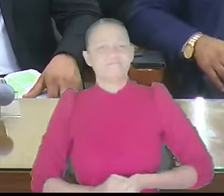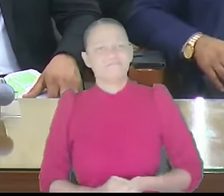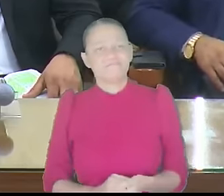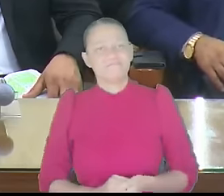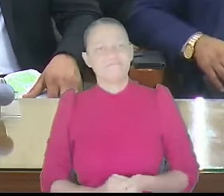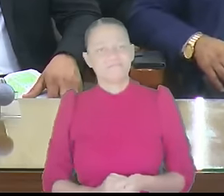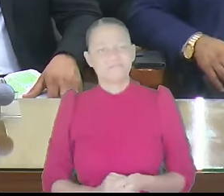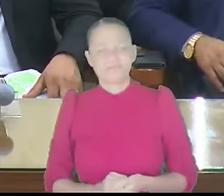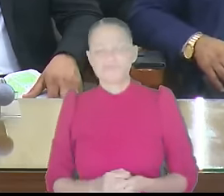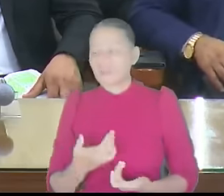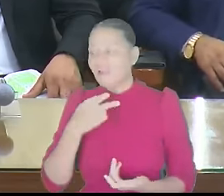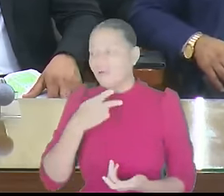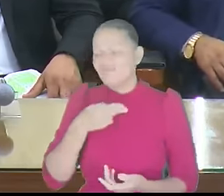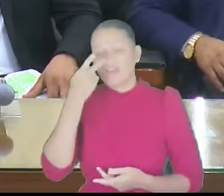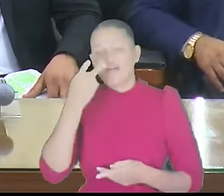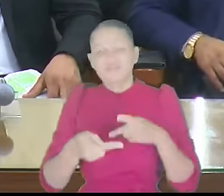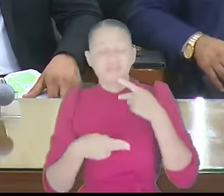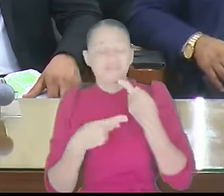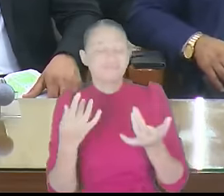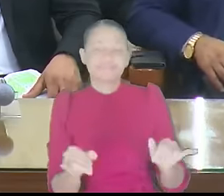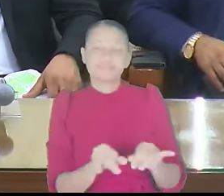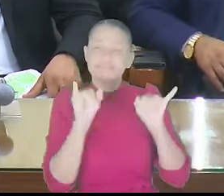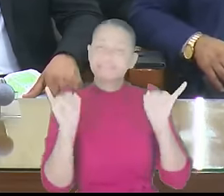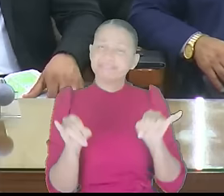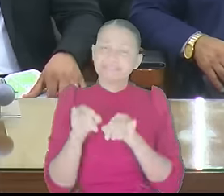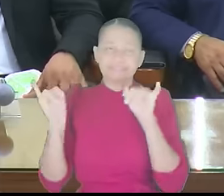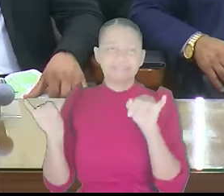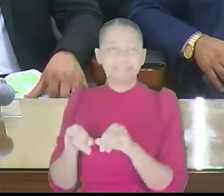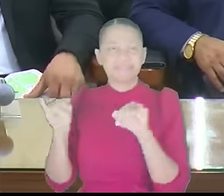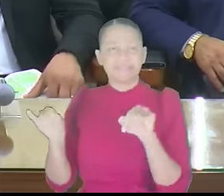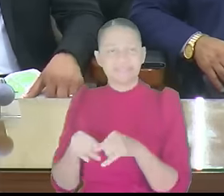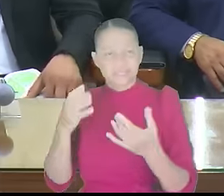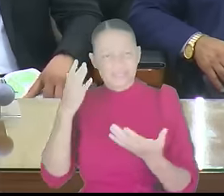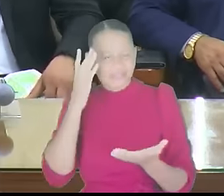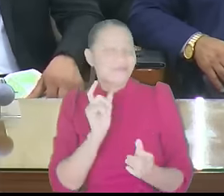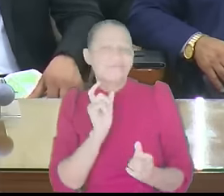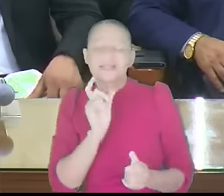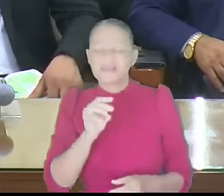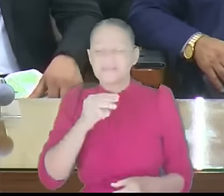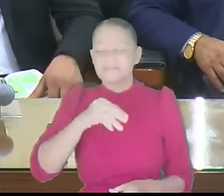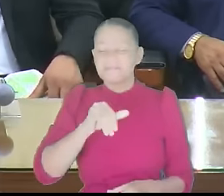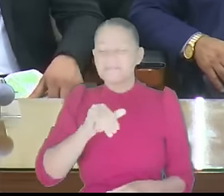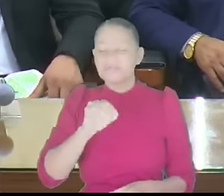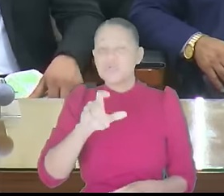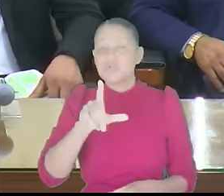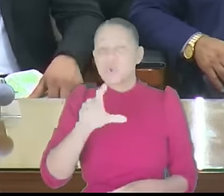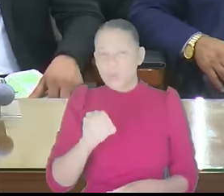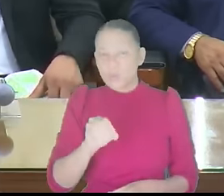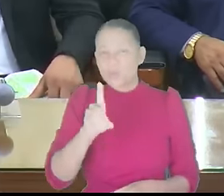Conversando miolo de pote. Quem sabe o que é miolo de pote? Água.